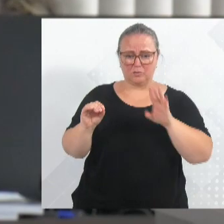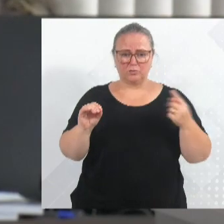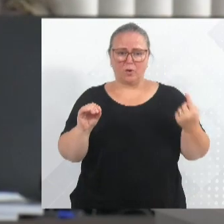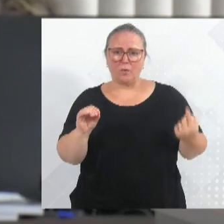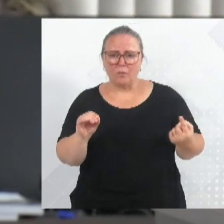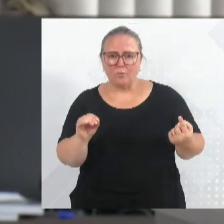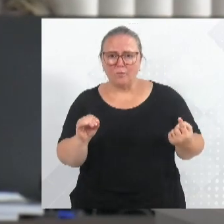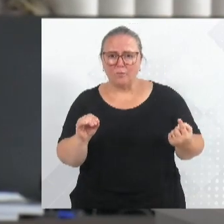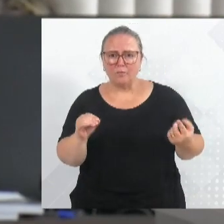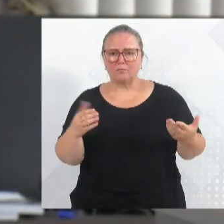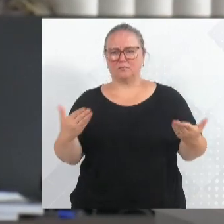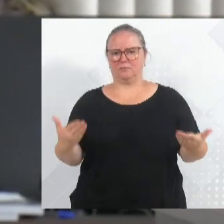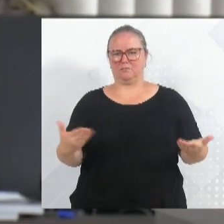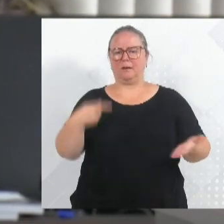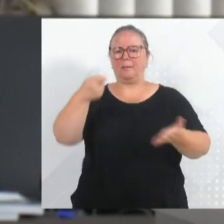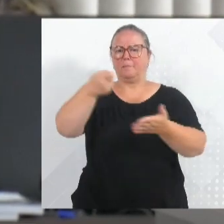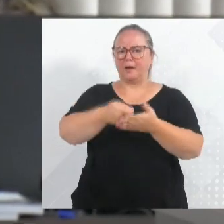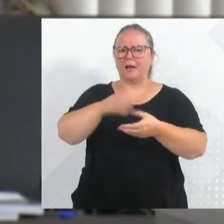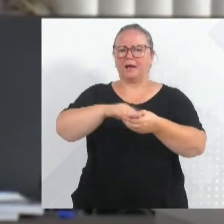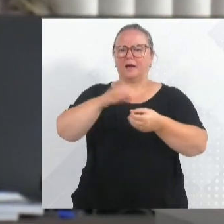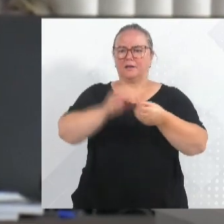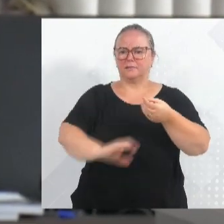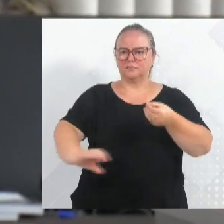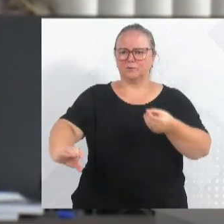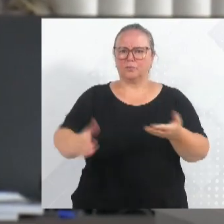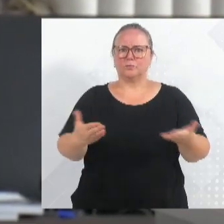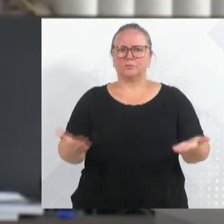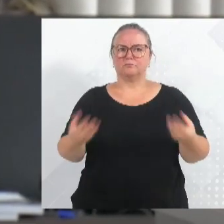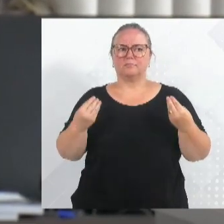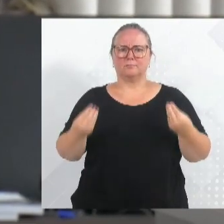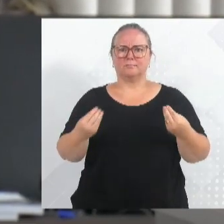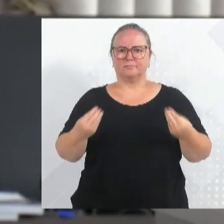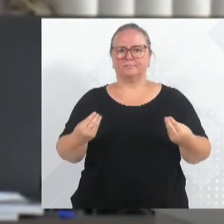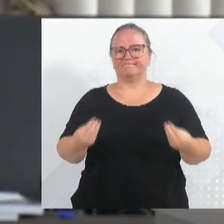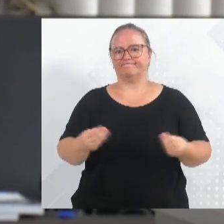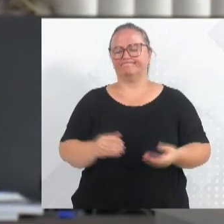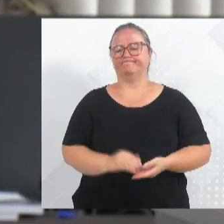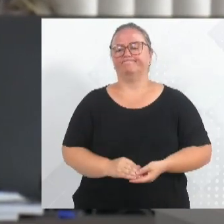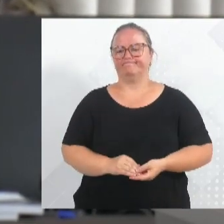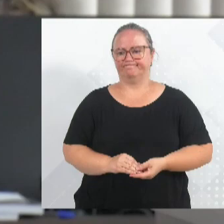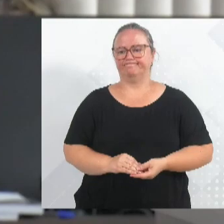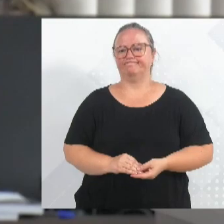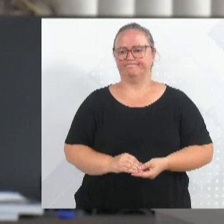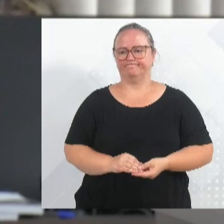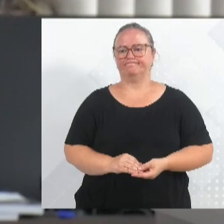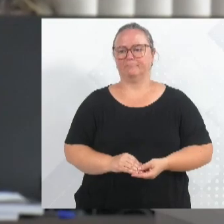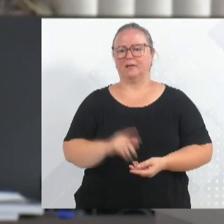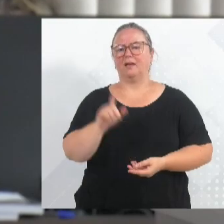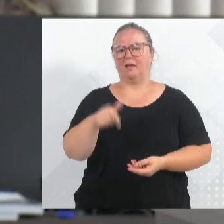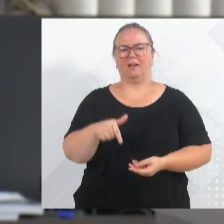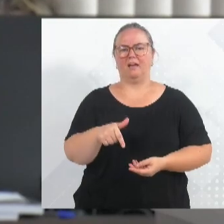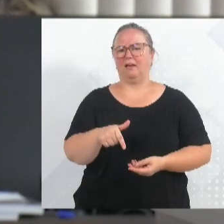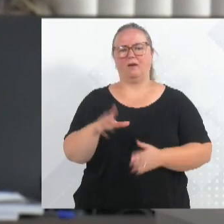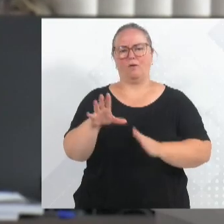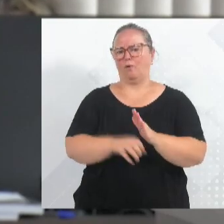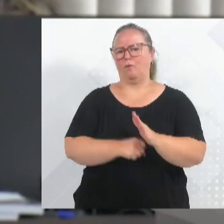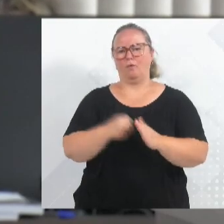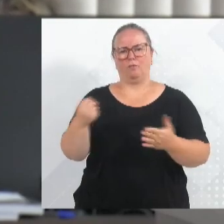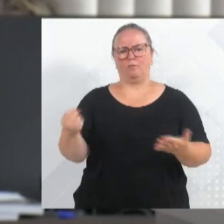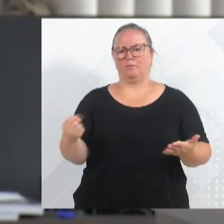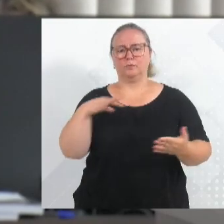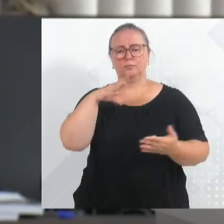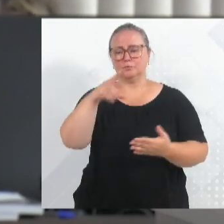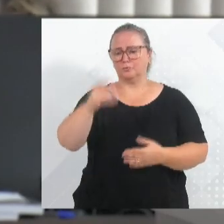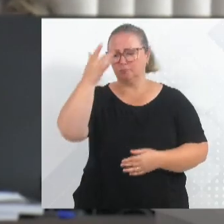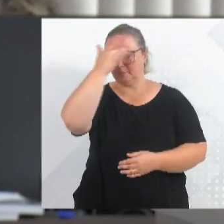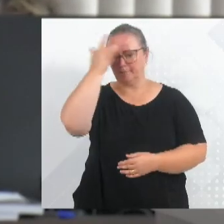ainda pagar o esgoto que não produziu, porque sem água não produz esgoto, né? Então isso aqui eu acho que é um assalto à mão armada para esse pessoal todo que